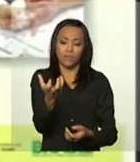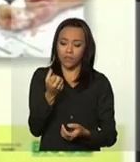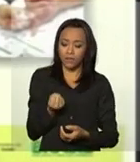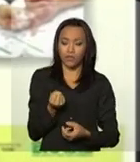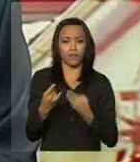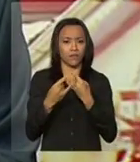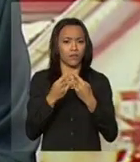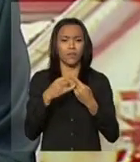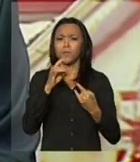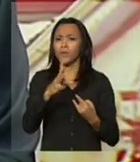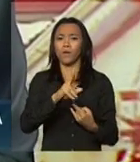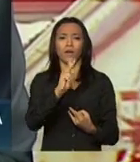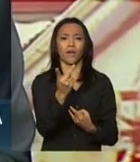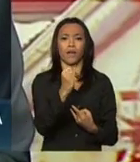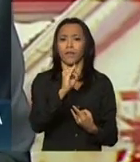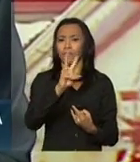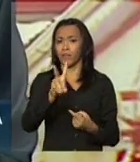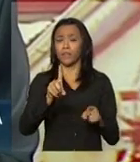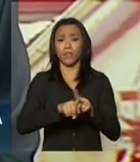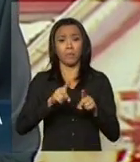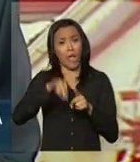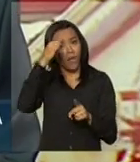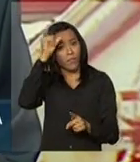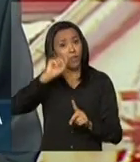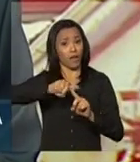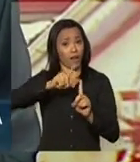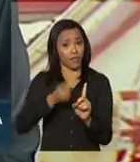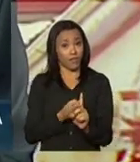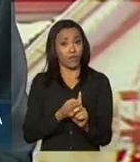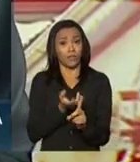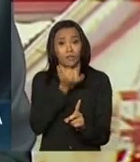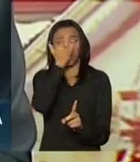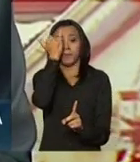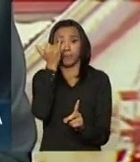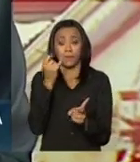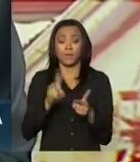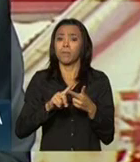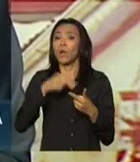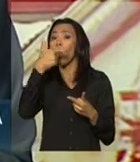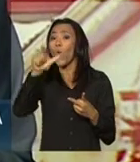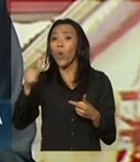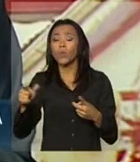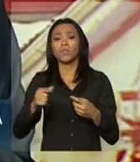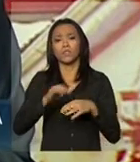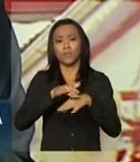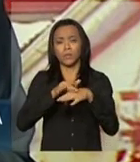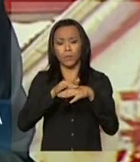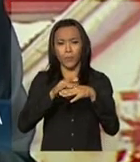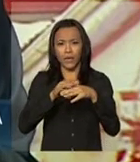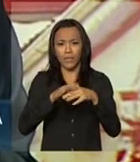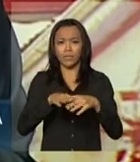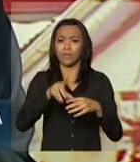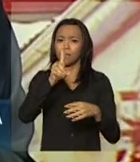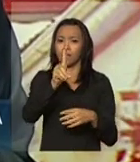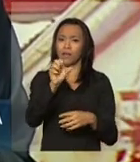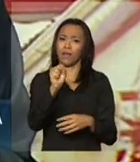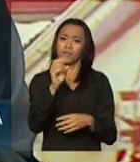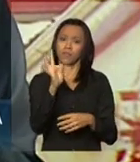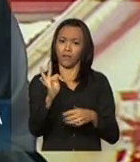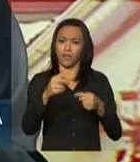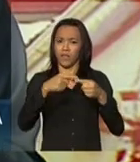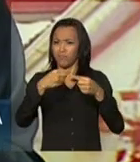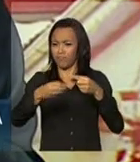só para o HIV, para gravidez indesejada, para outras doenças sexualmente transmissíveis. É um instrumento importante de